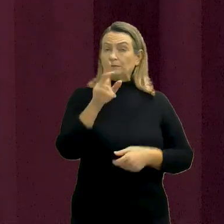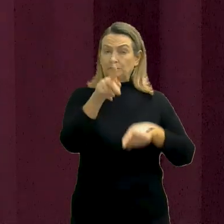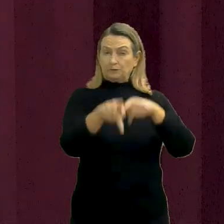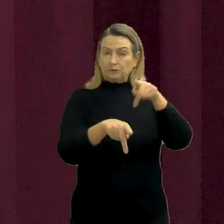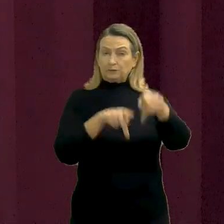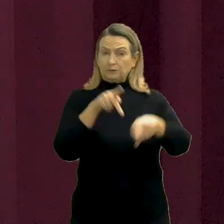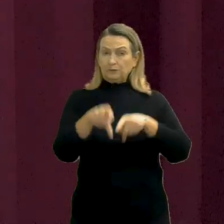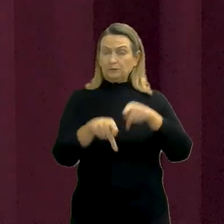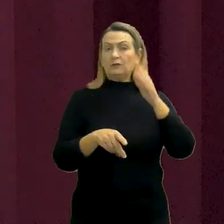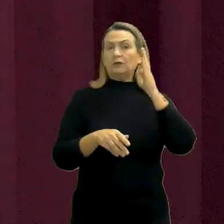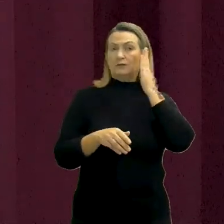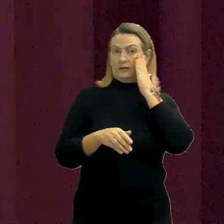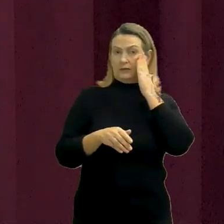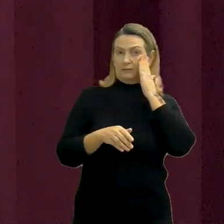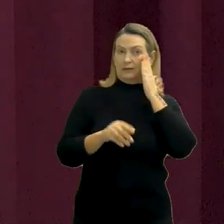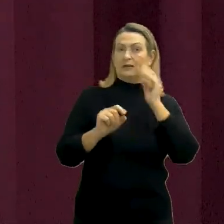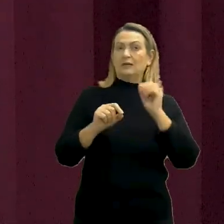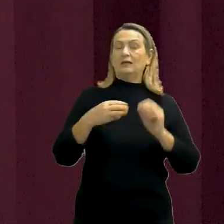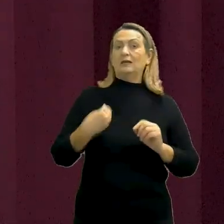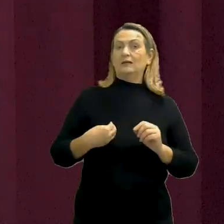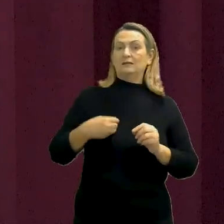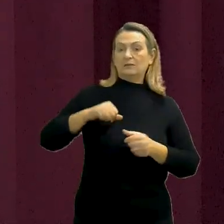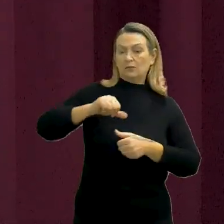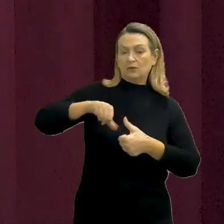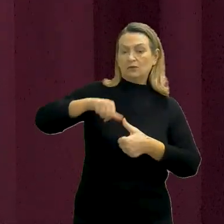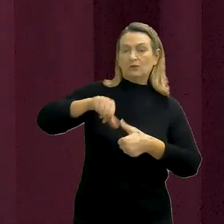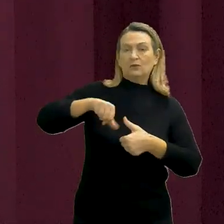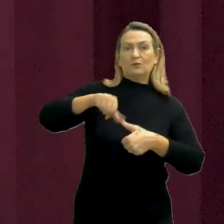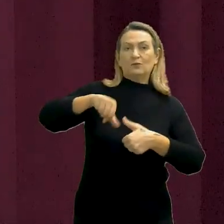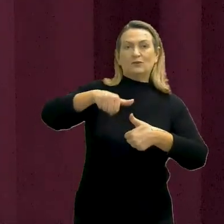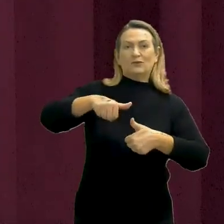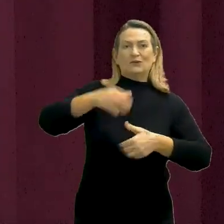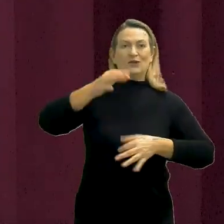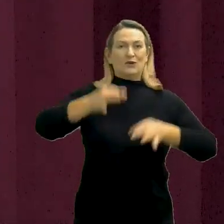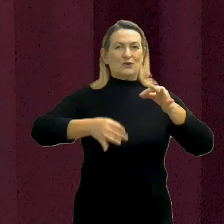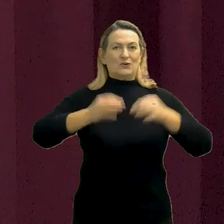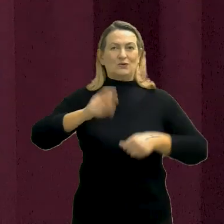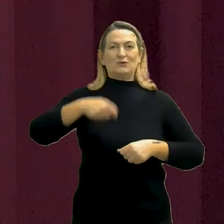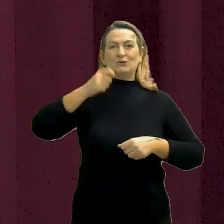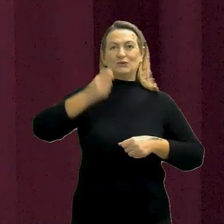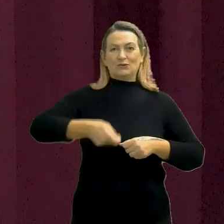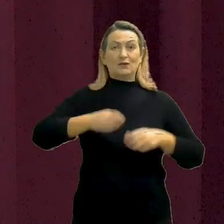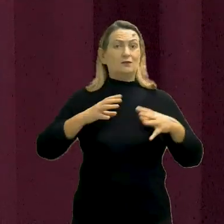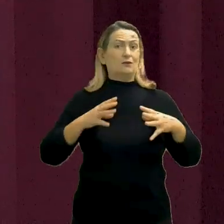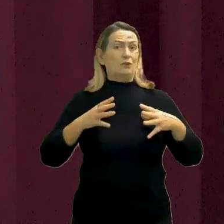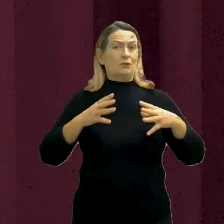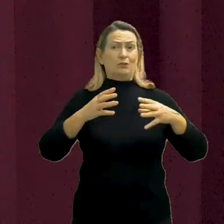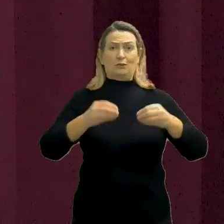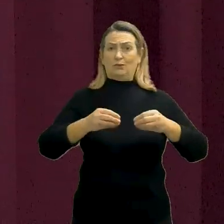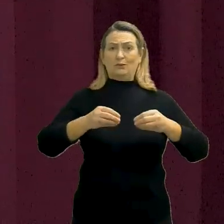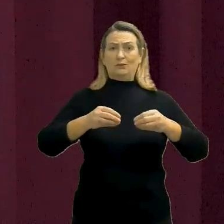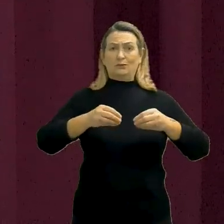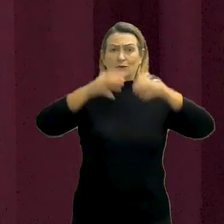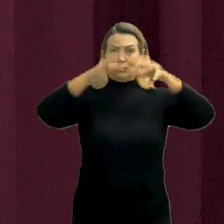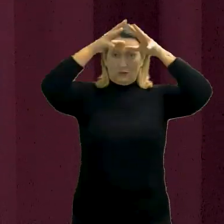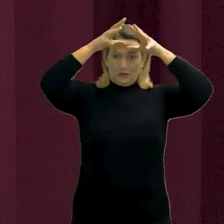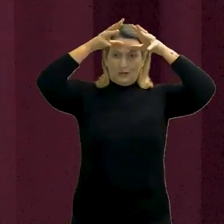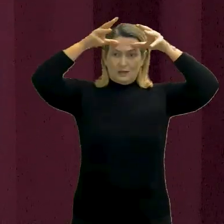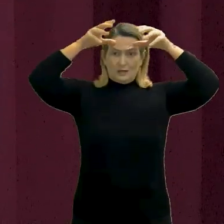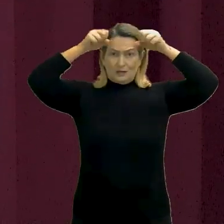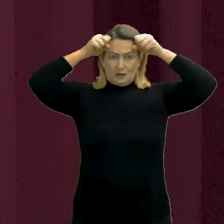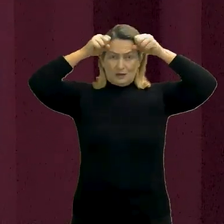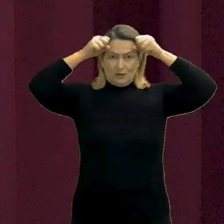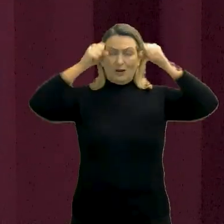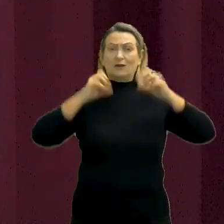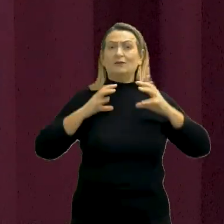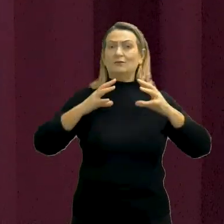uma rotatividade dos juízes tanto nos tribunais superiores Tribunal Regional e também nos eh nos juízos de